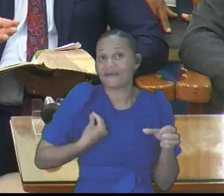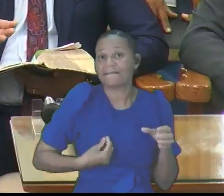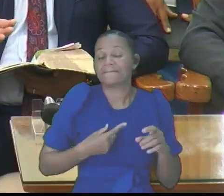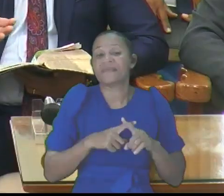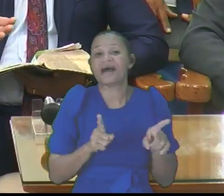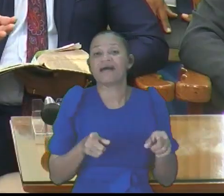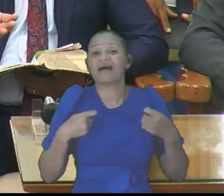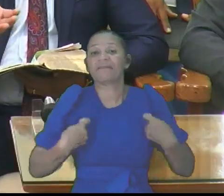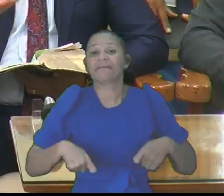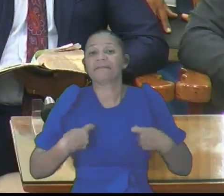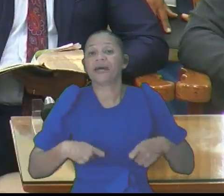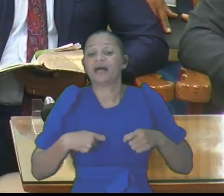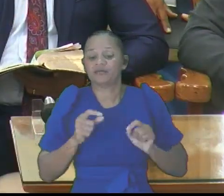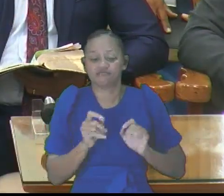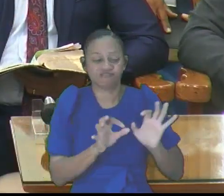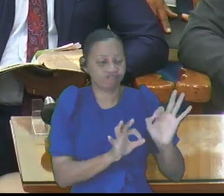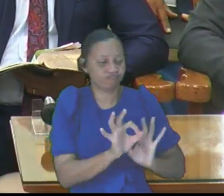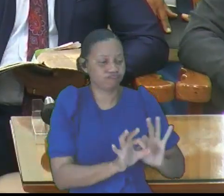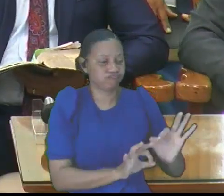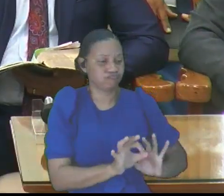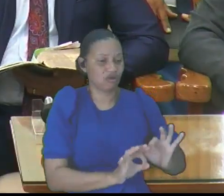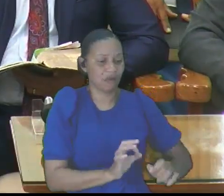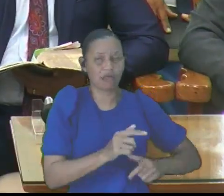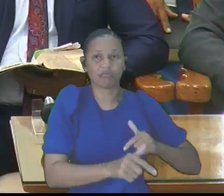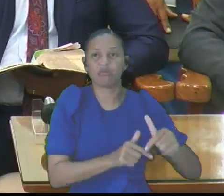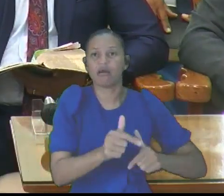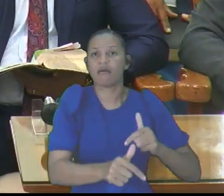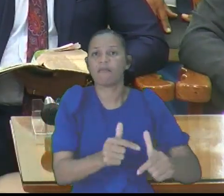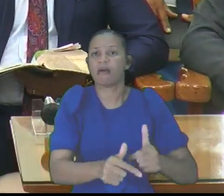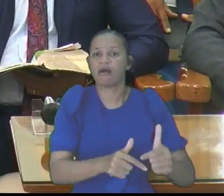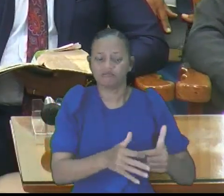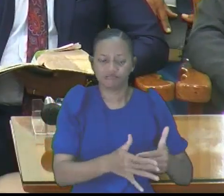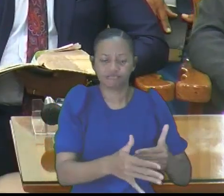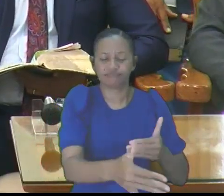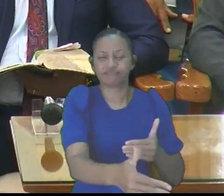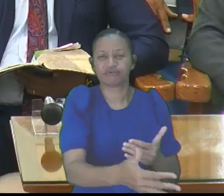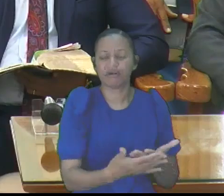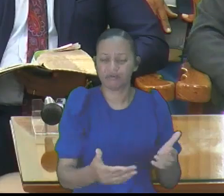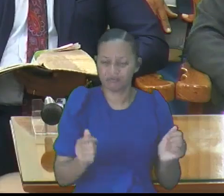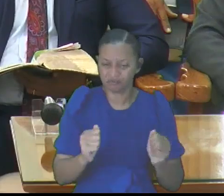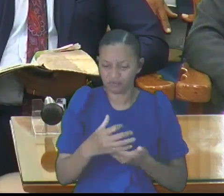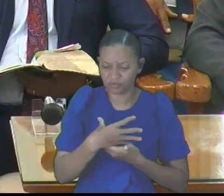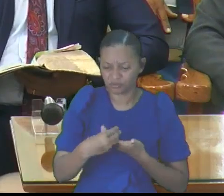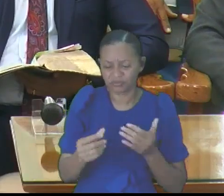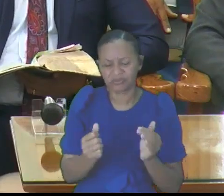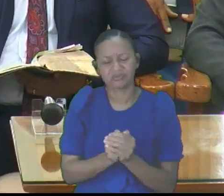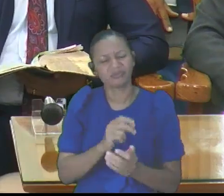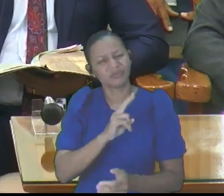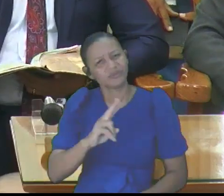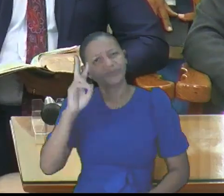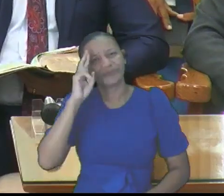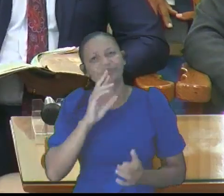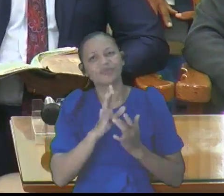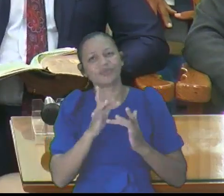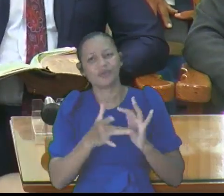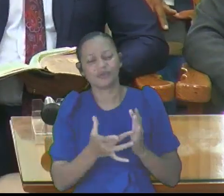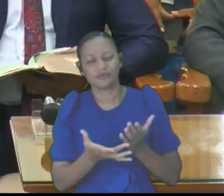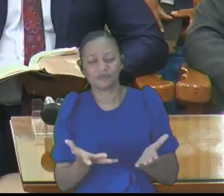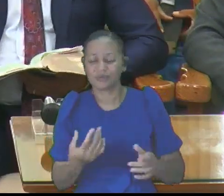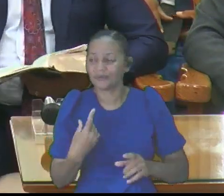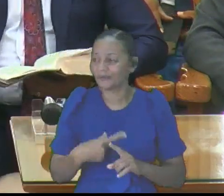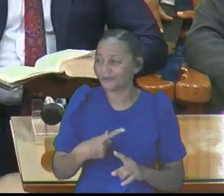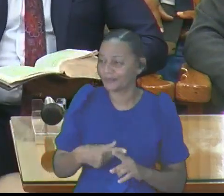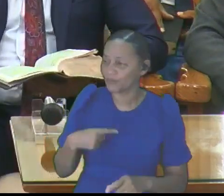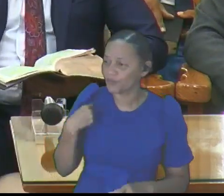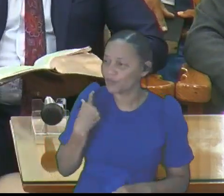precisa de uma organização para funcionar a contento. Quem pode dizer amém em nome do Senhor Jesus? Por que